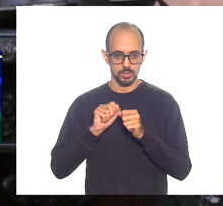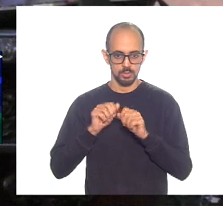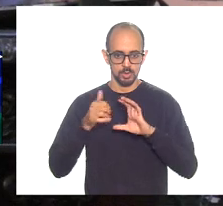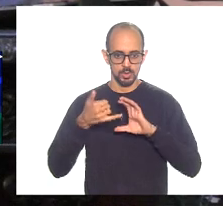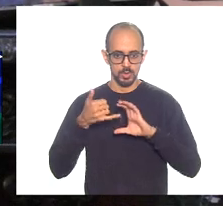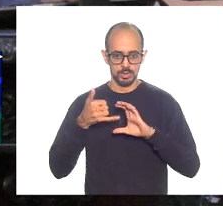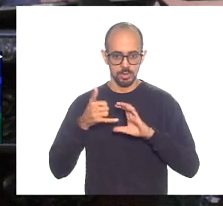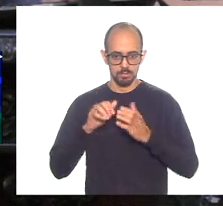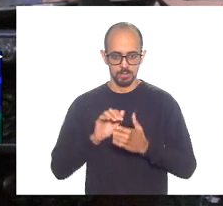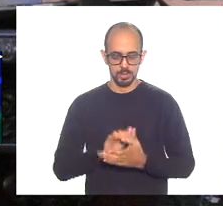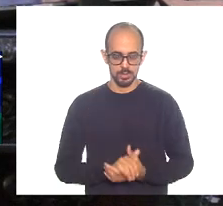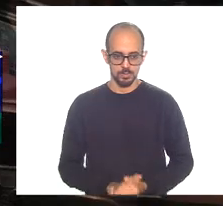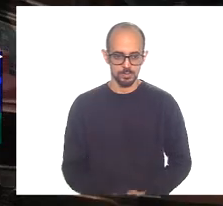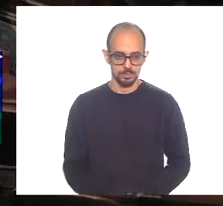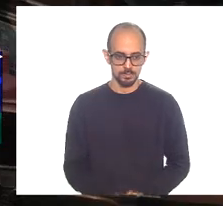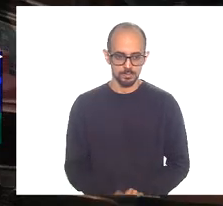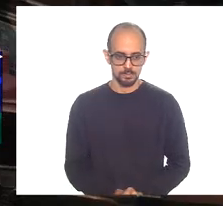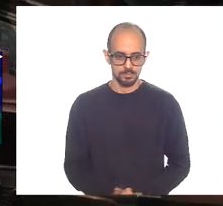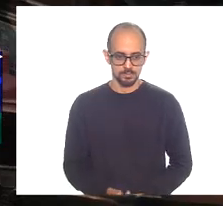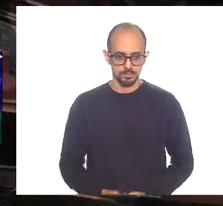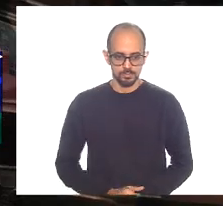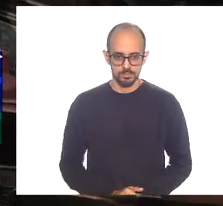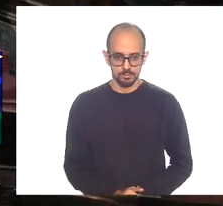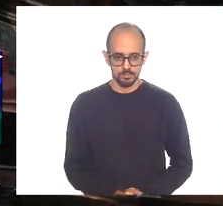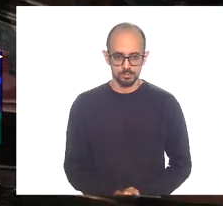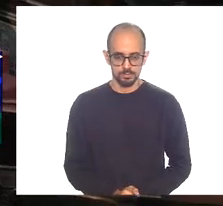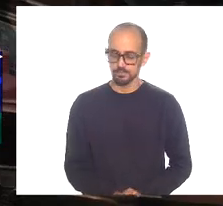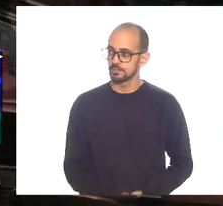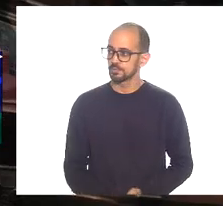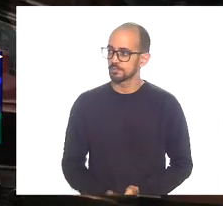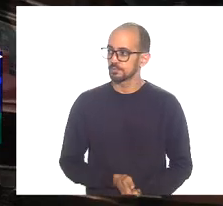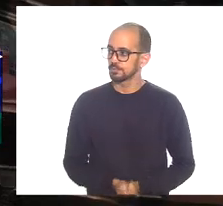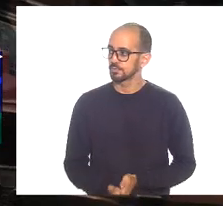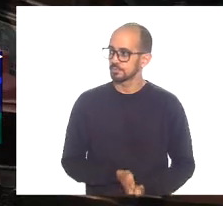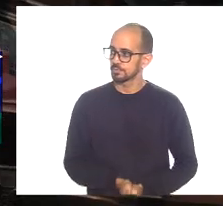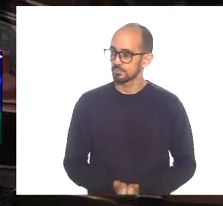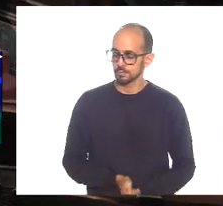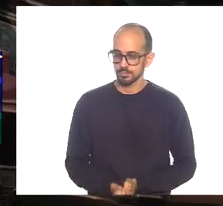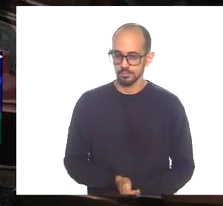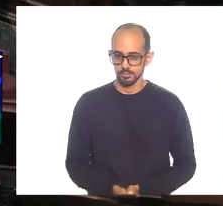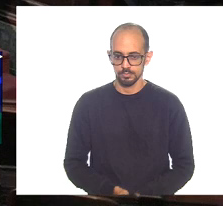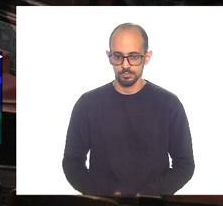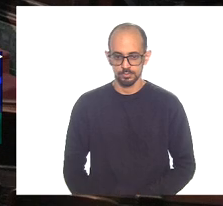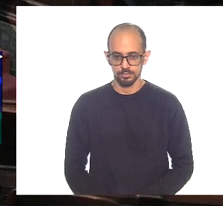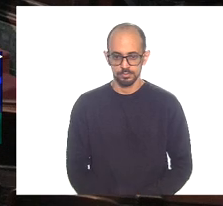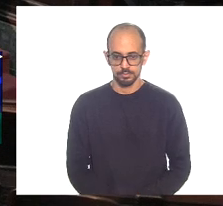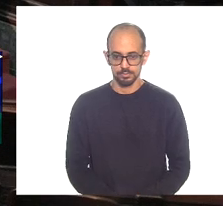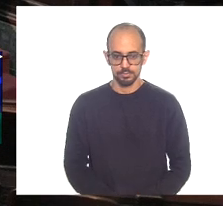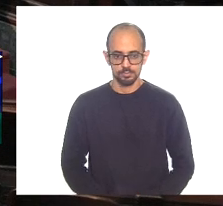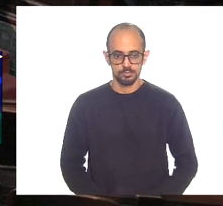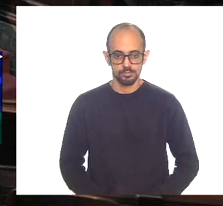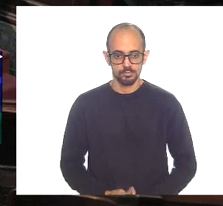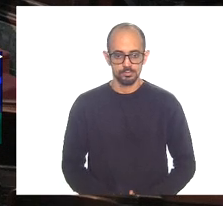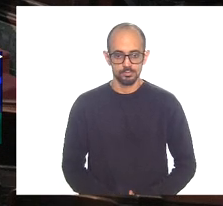WhatsApp E aí I am